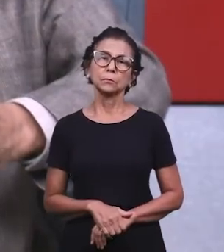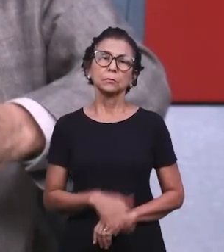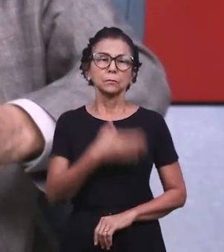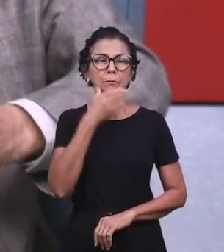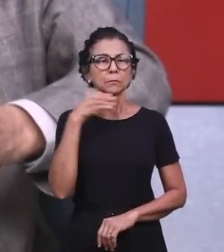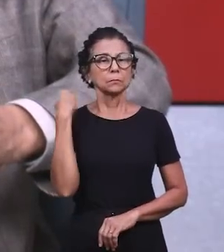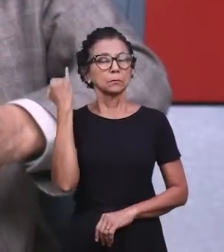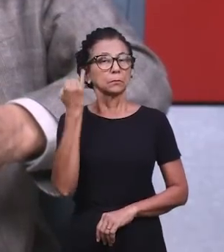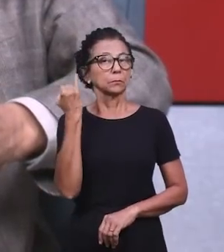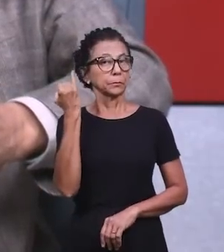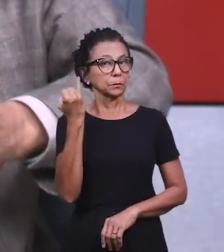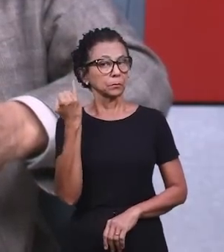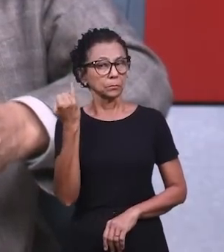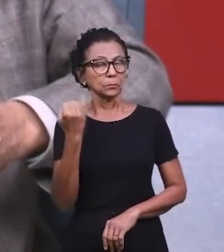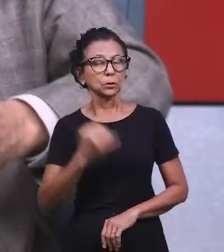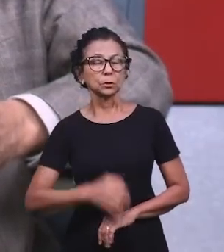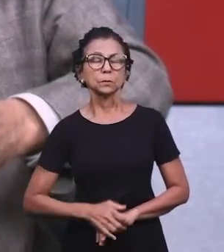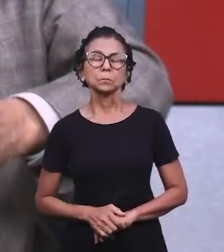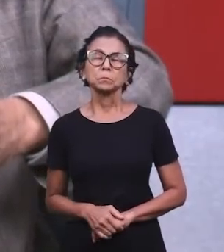homem,